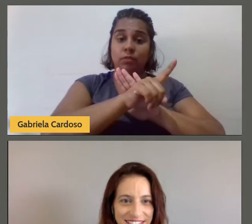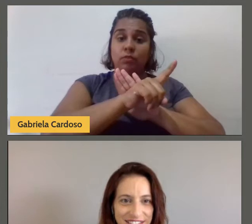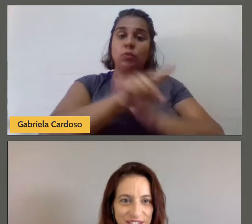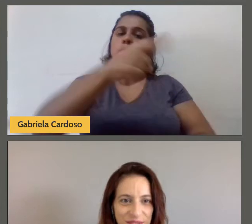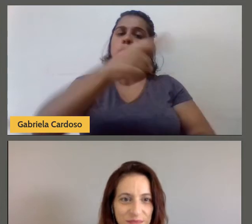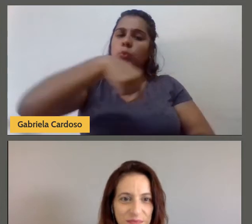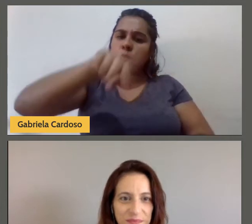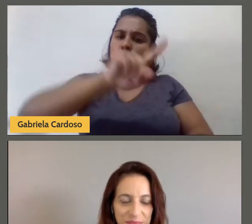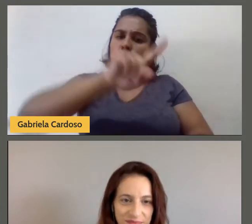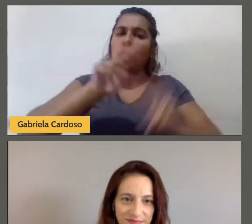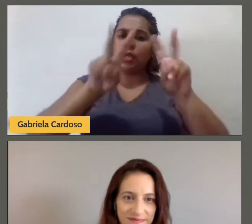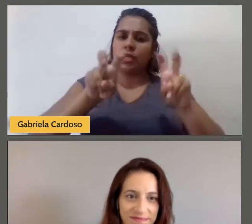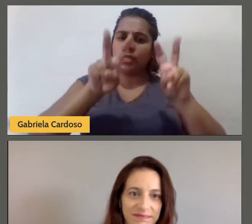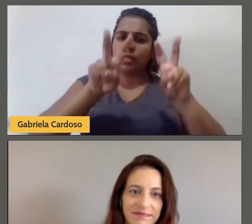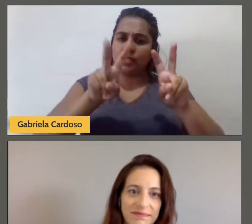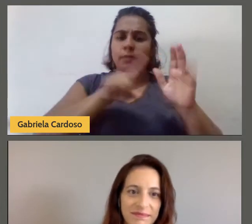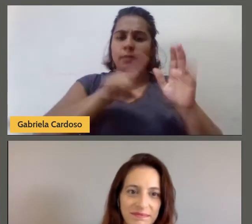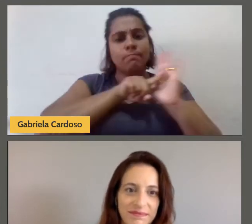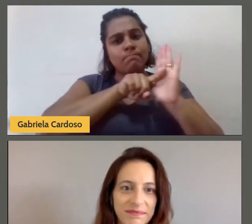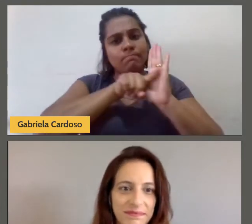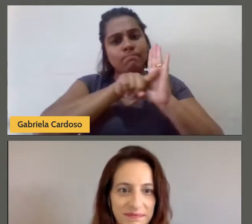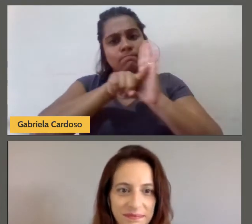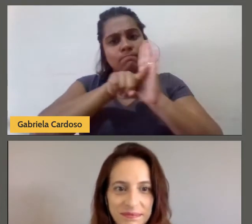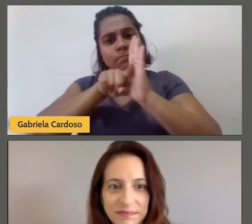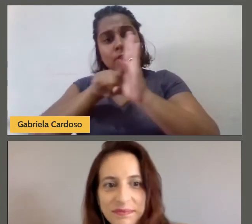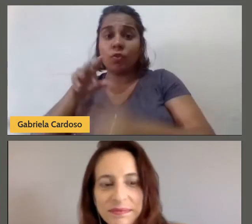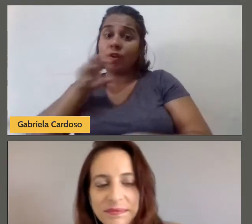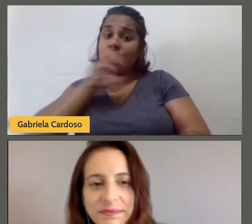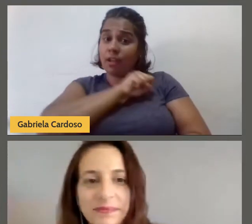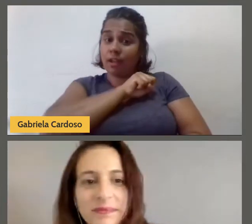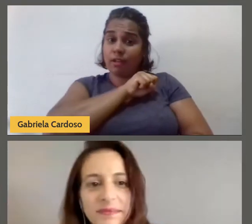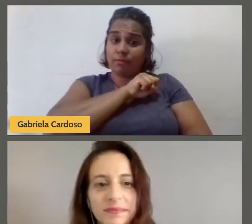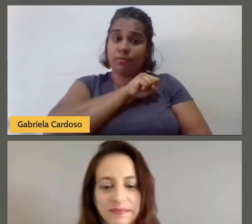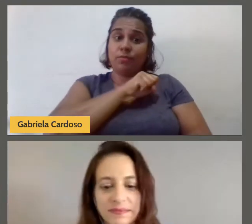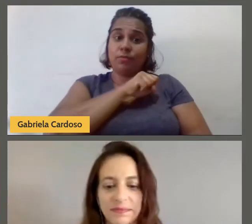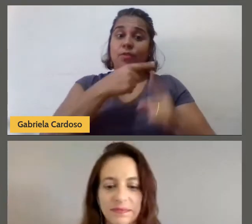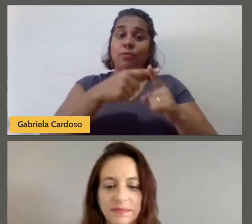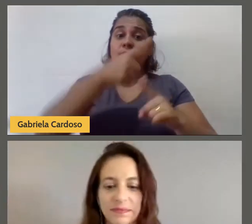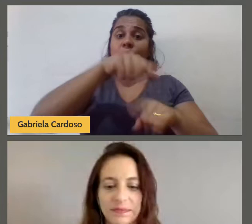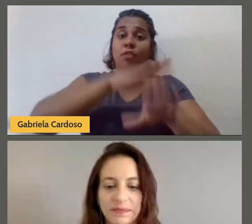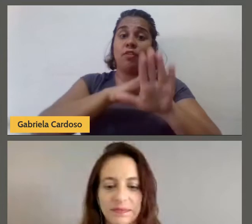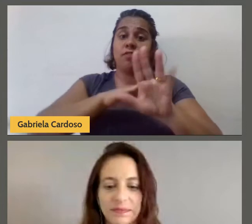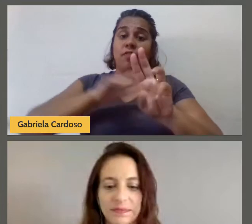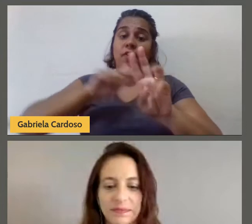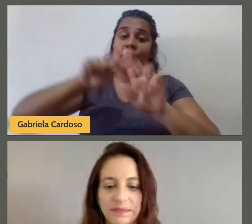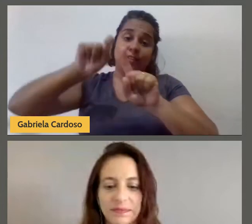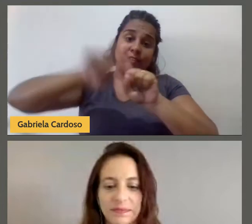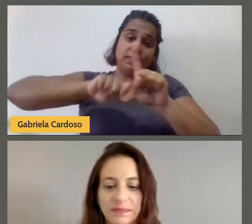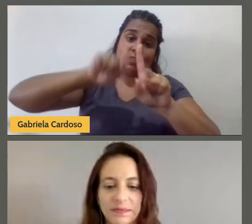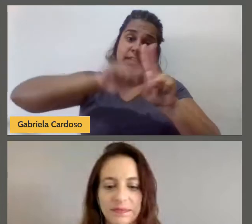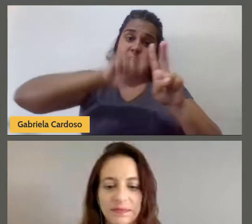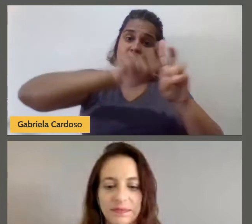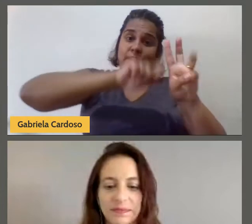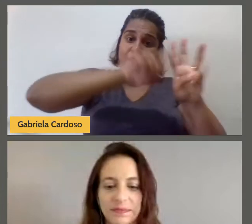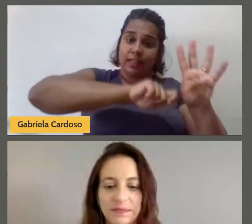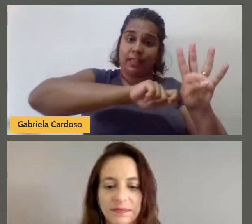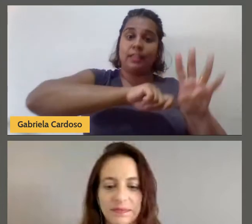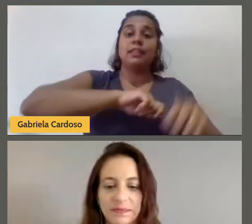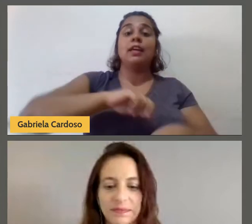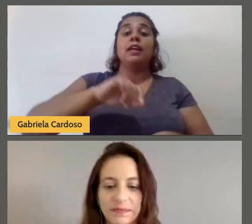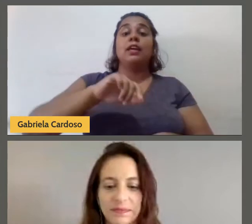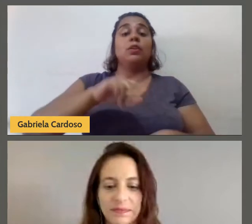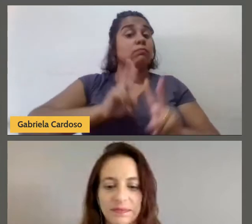tema, muito rapidamente, para fazer o nosso calendário, né? O nosso calendário, acho que eu te contei já, Camila, todo mês tem um tema,